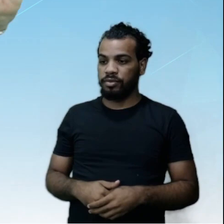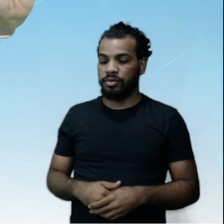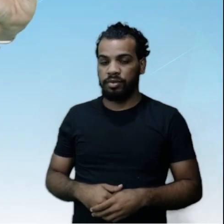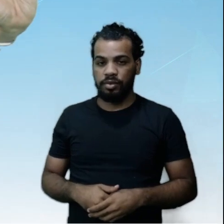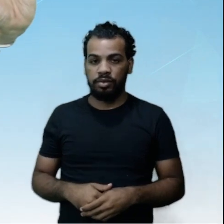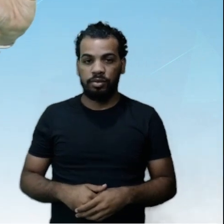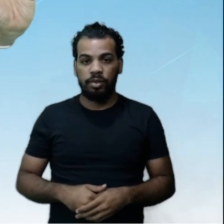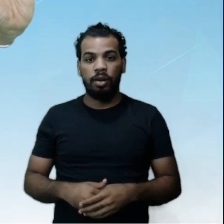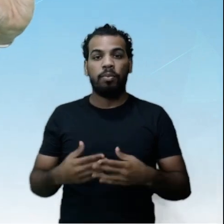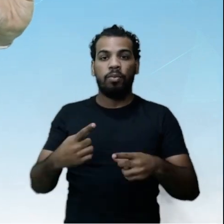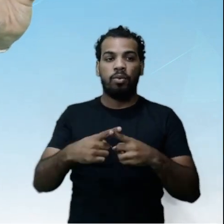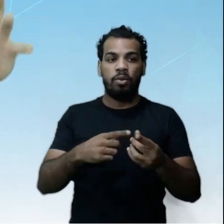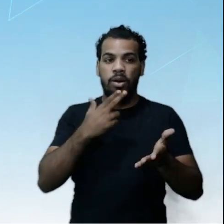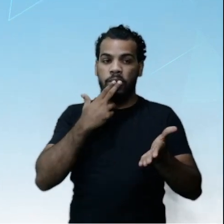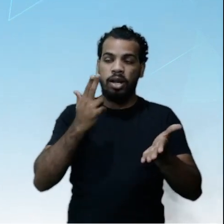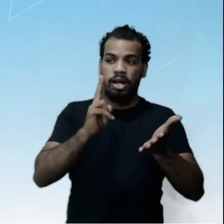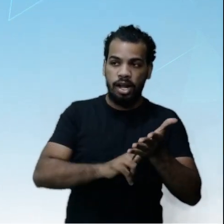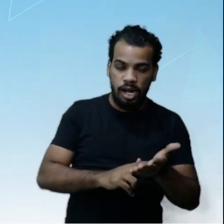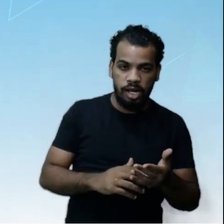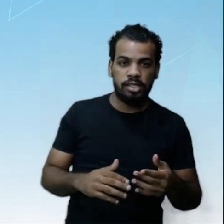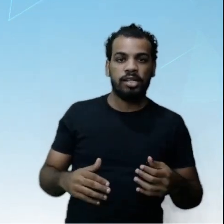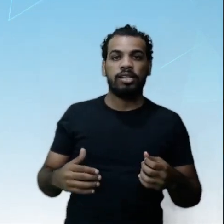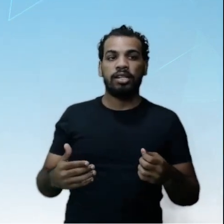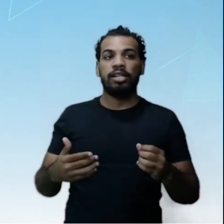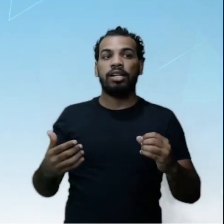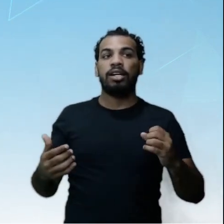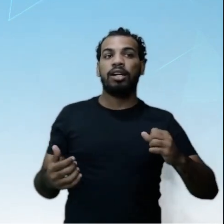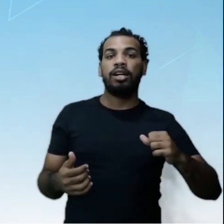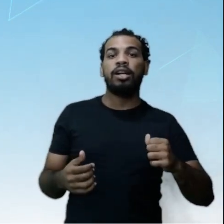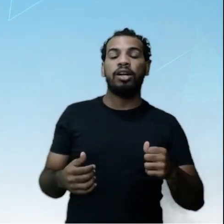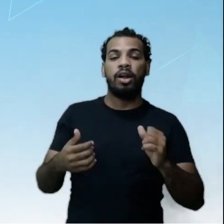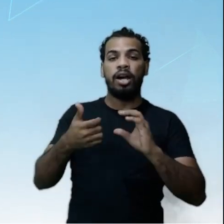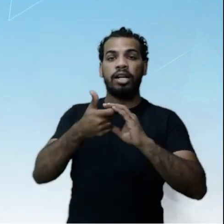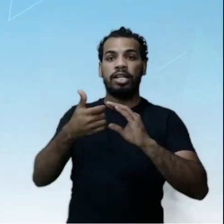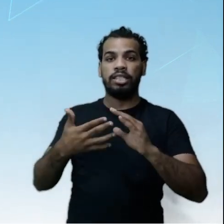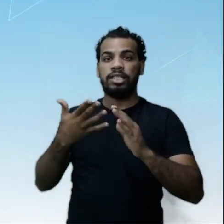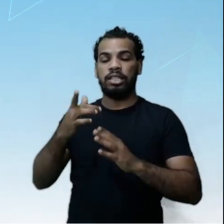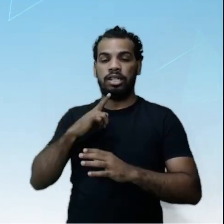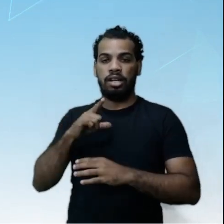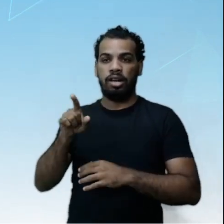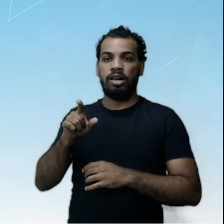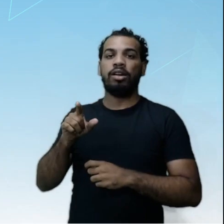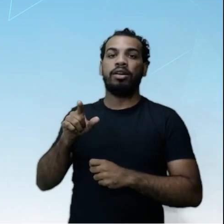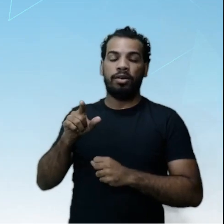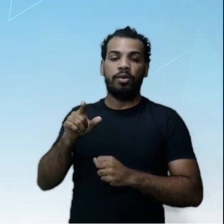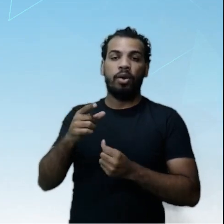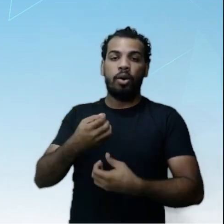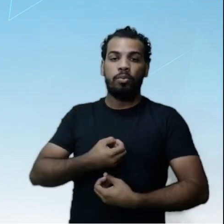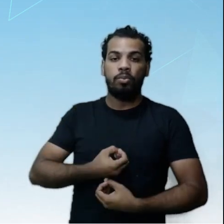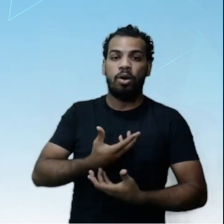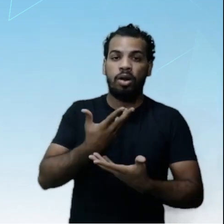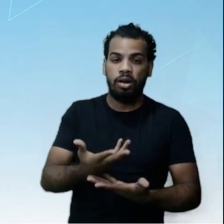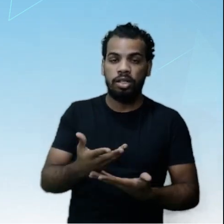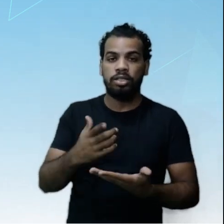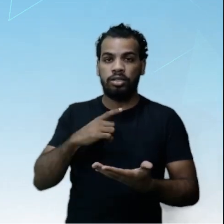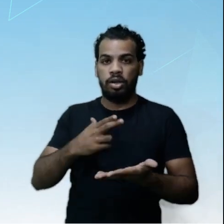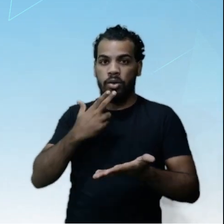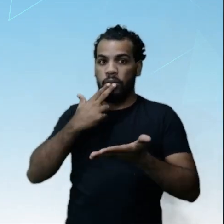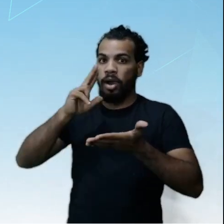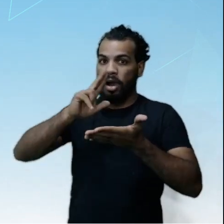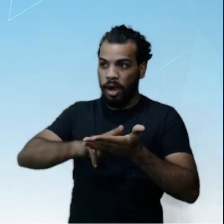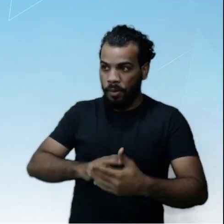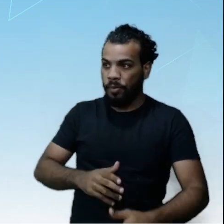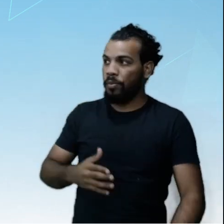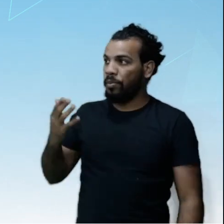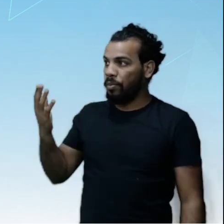uma carta ela tem uma característica X. O poema ele é escrito em... Então, a carta é um